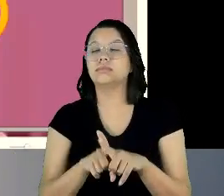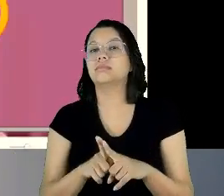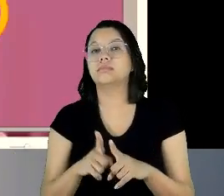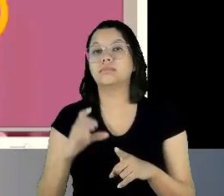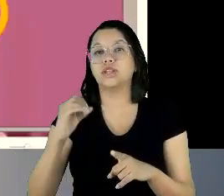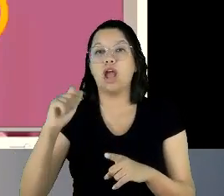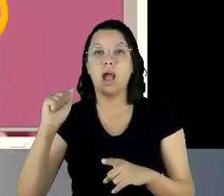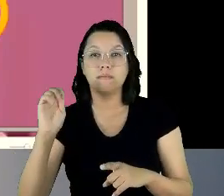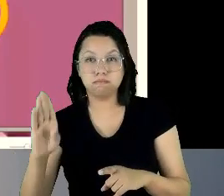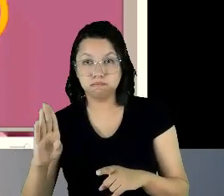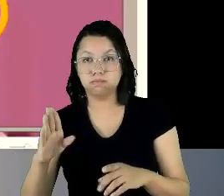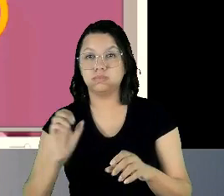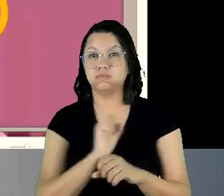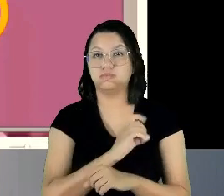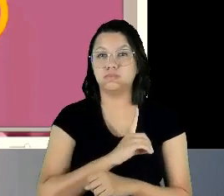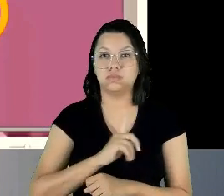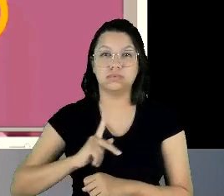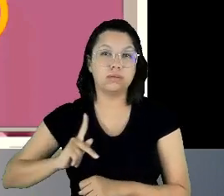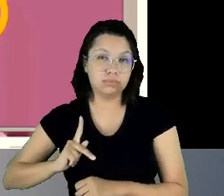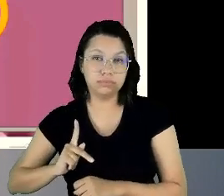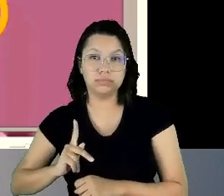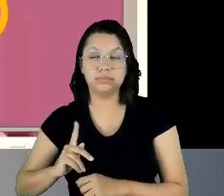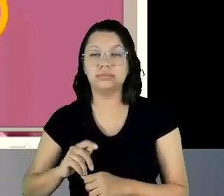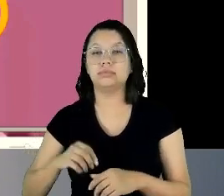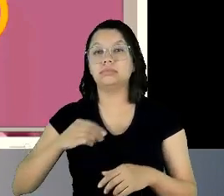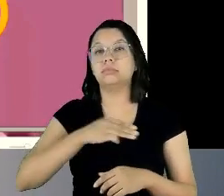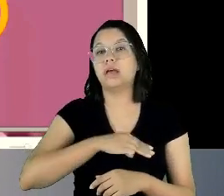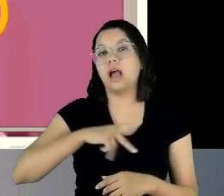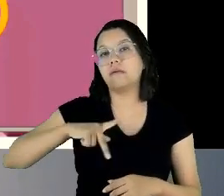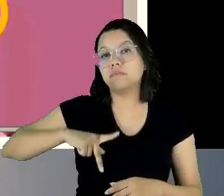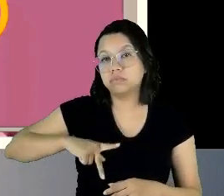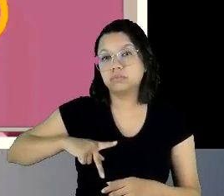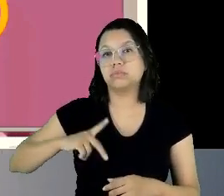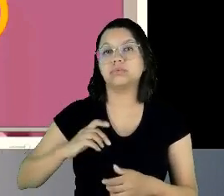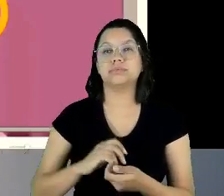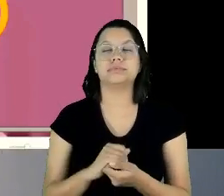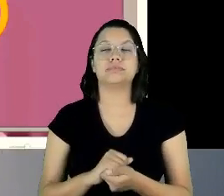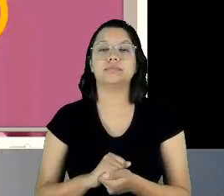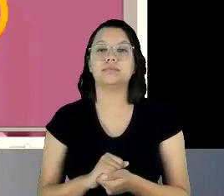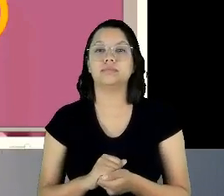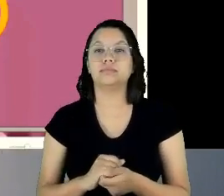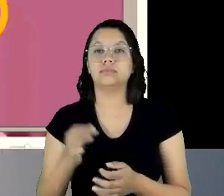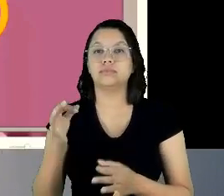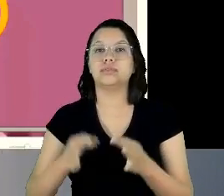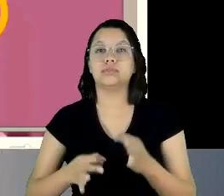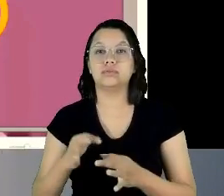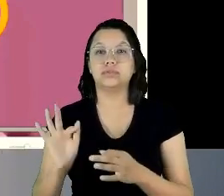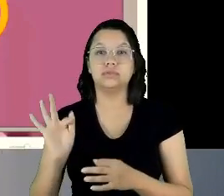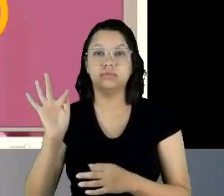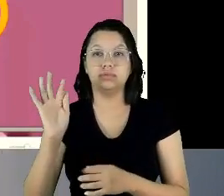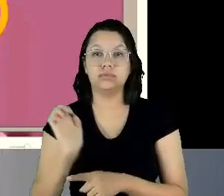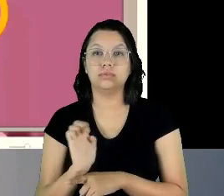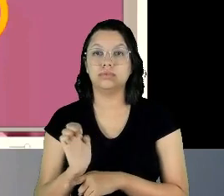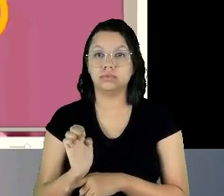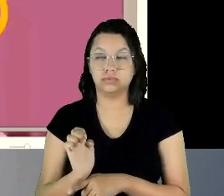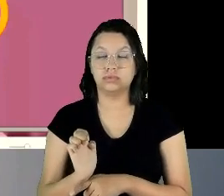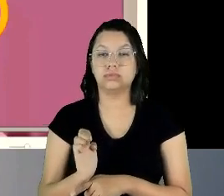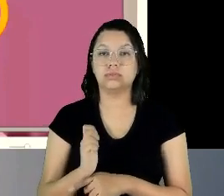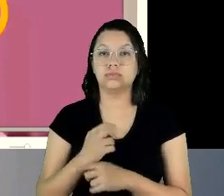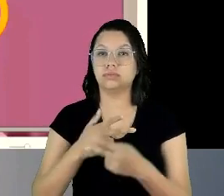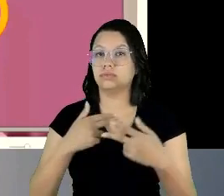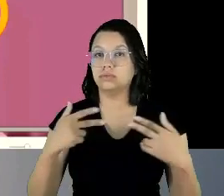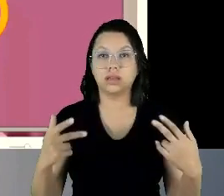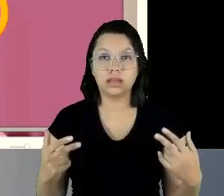a OAB, a Defensoria Pública, ali o Ministério Público, Justiça Federal e Estadual, em uma série